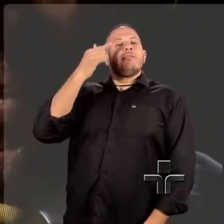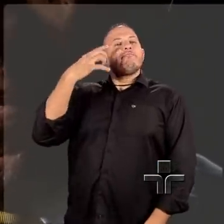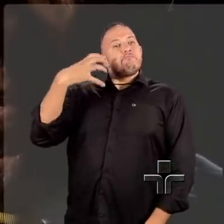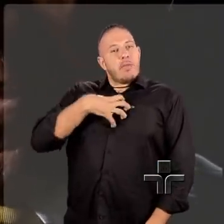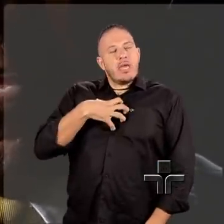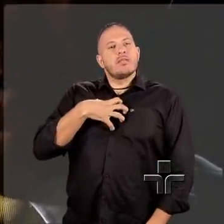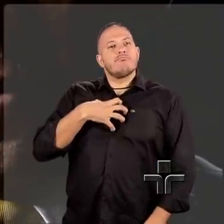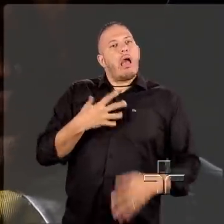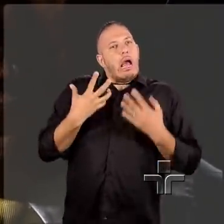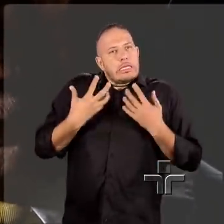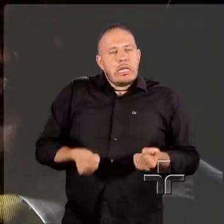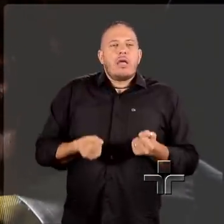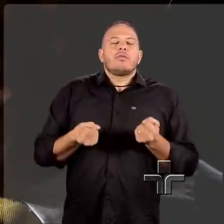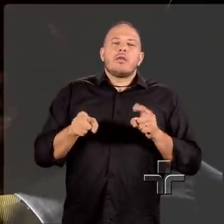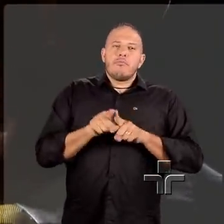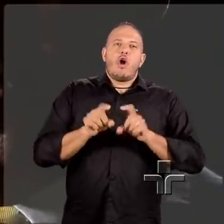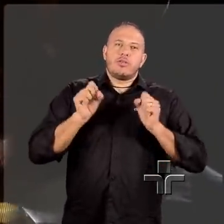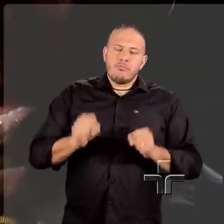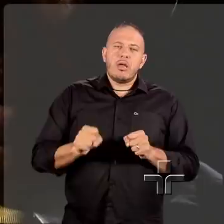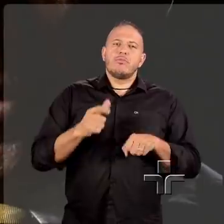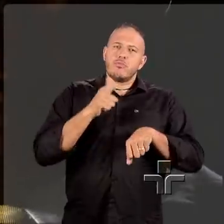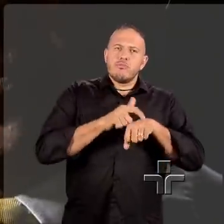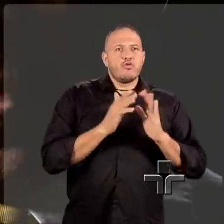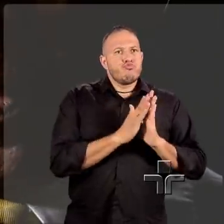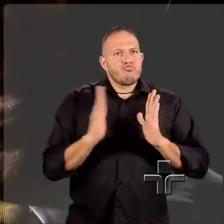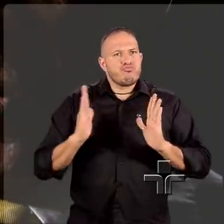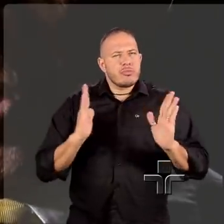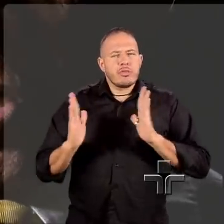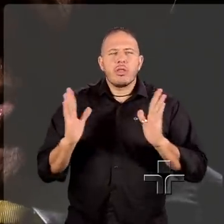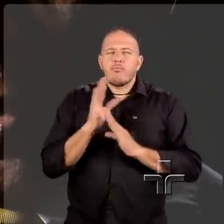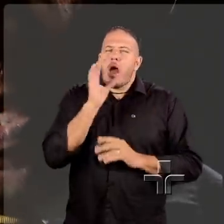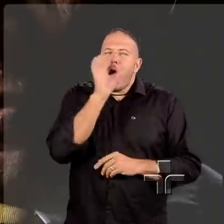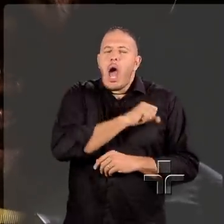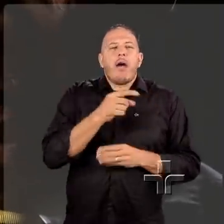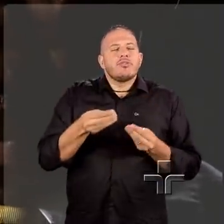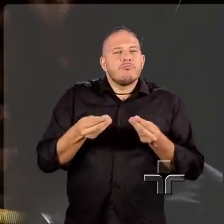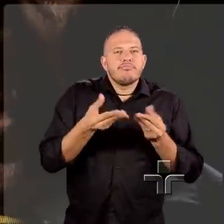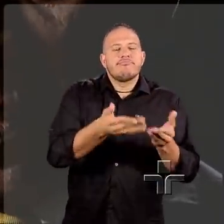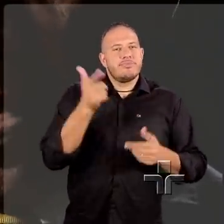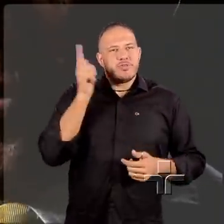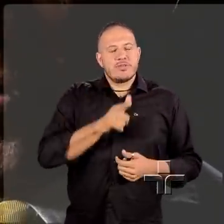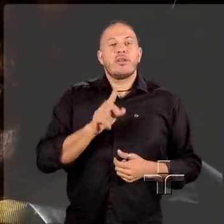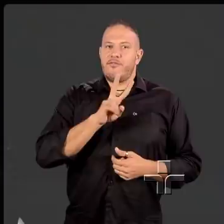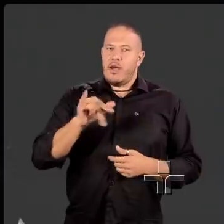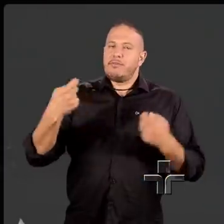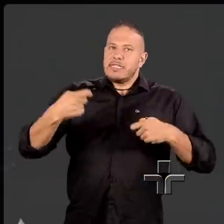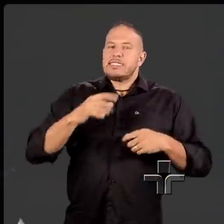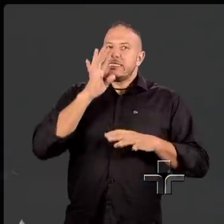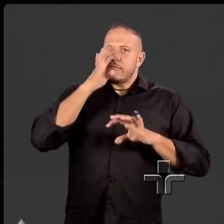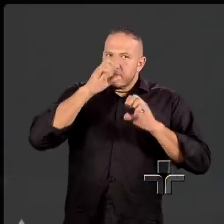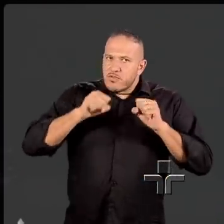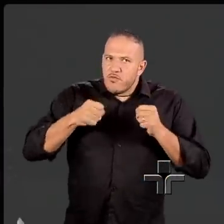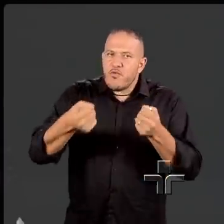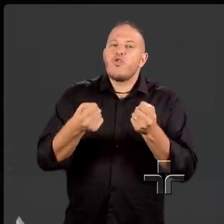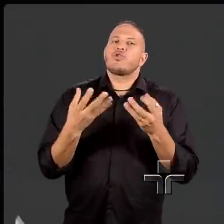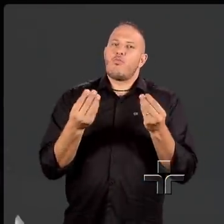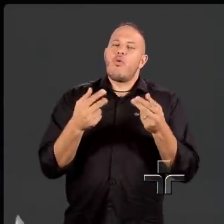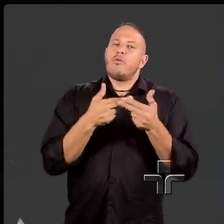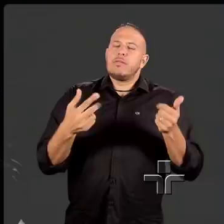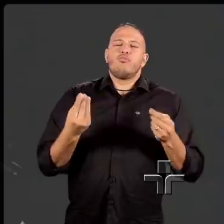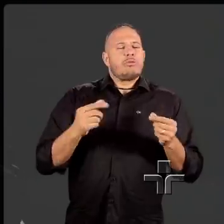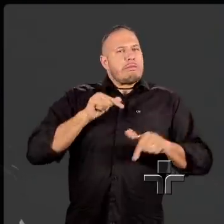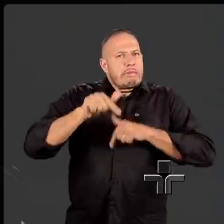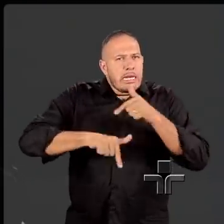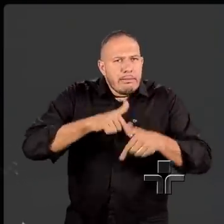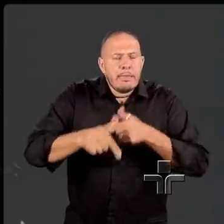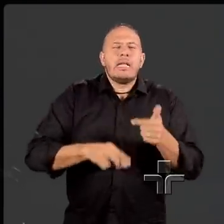ser aderida e possa, afinal, num tempo muito rápido, entregar os seus resultados. Vai precisar muito esforço, vai precisar muito trabalho,